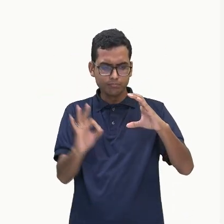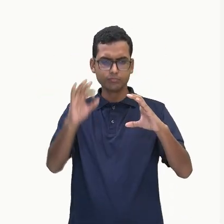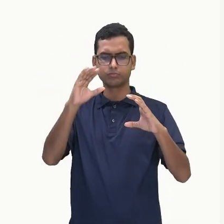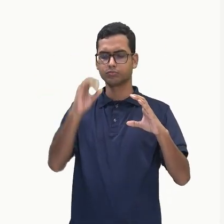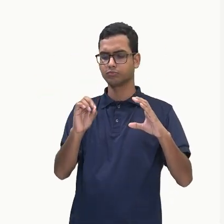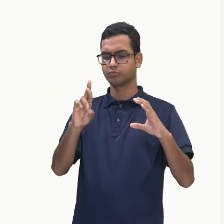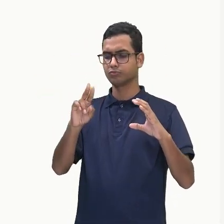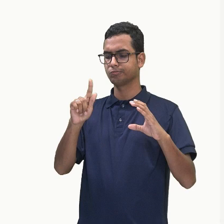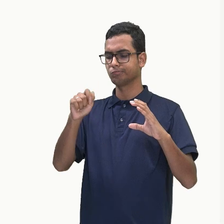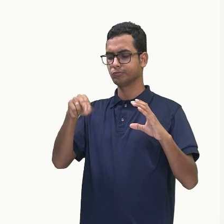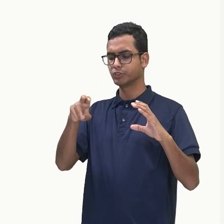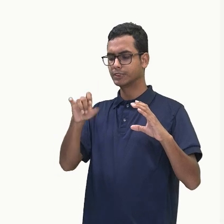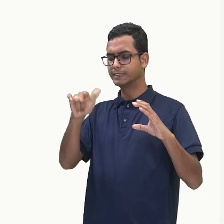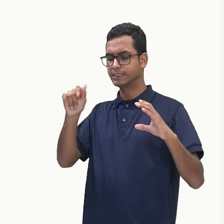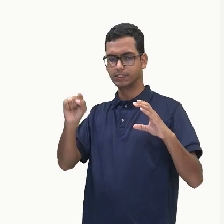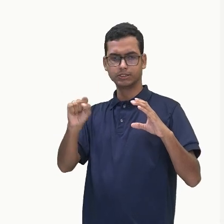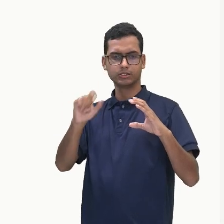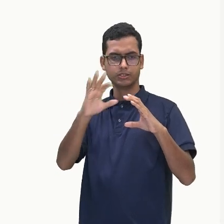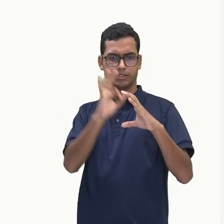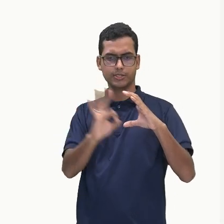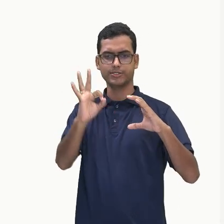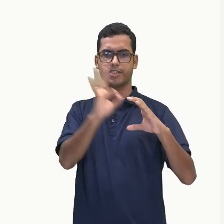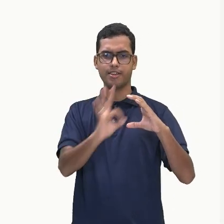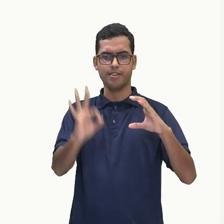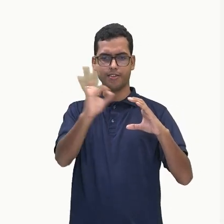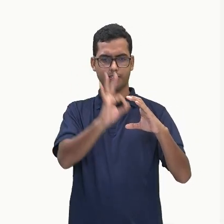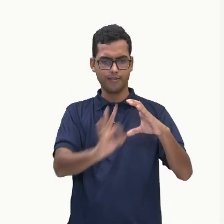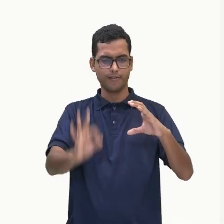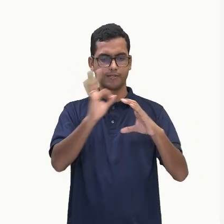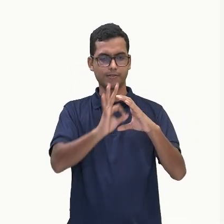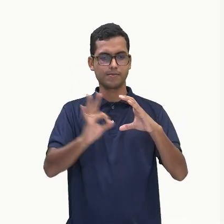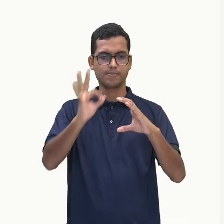organelas, e nós separamos aqui,